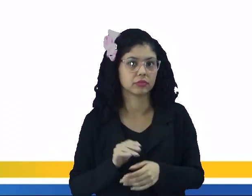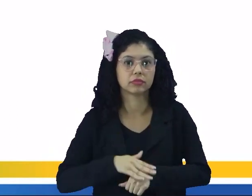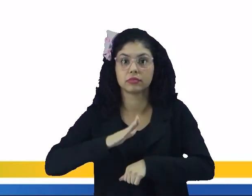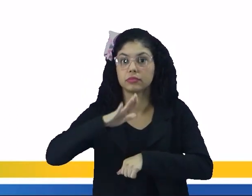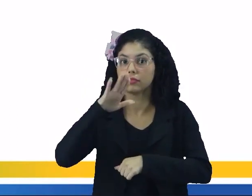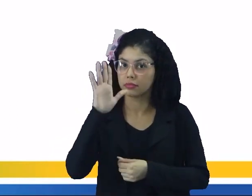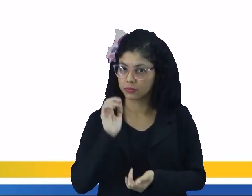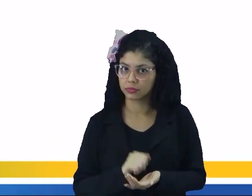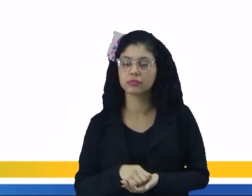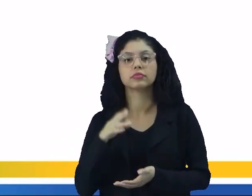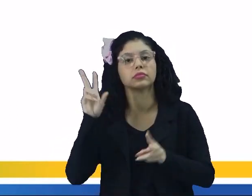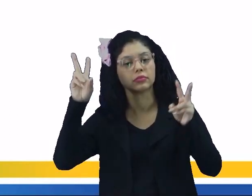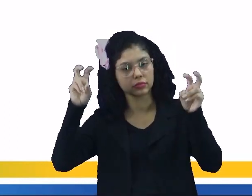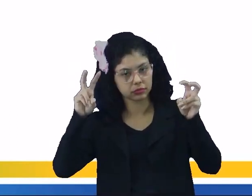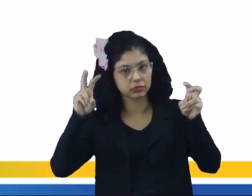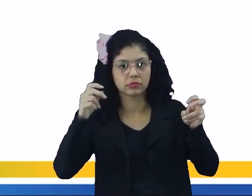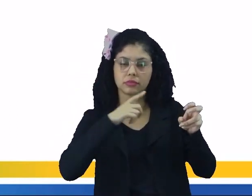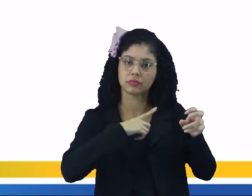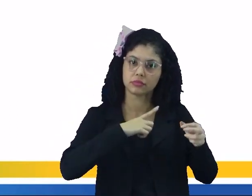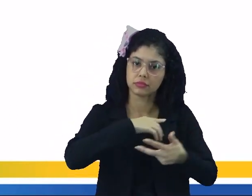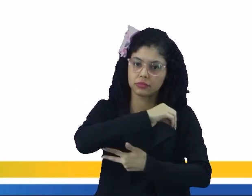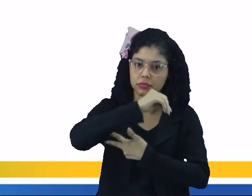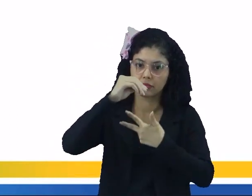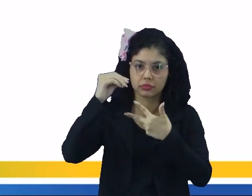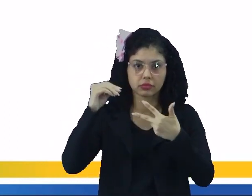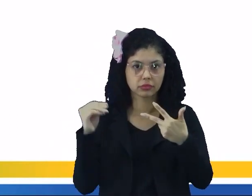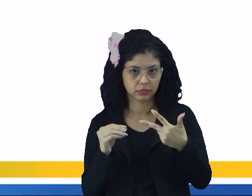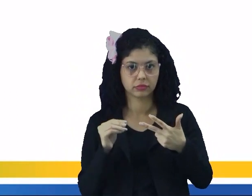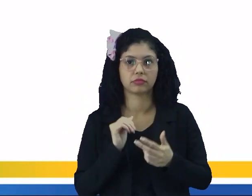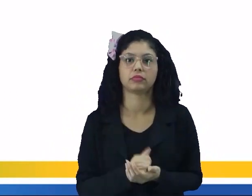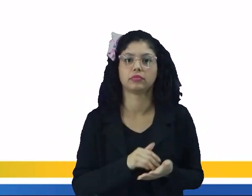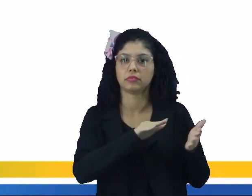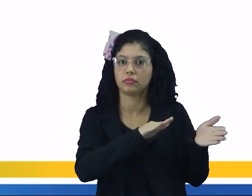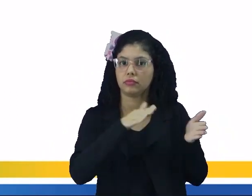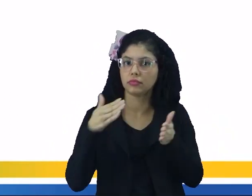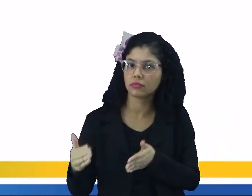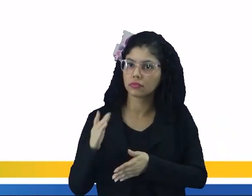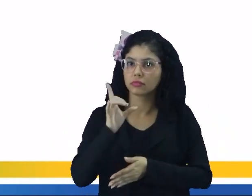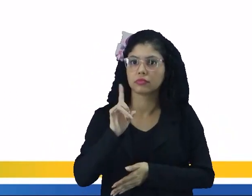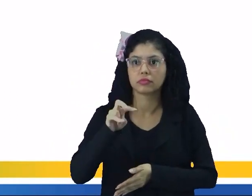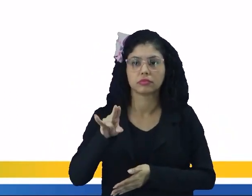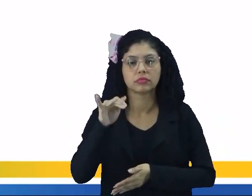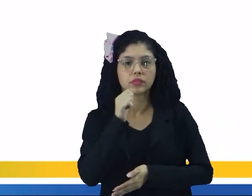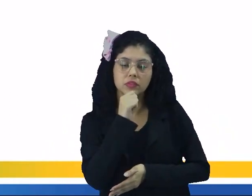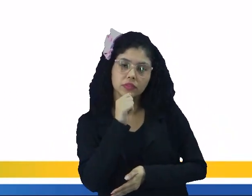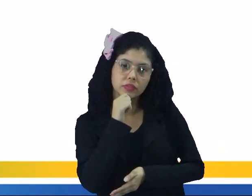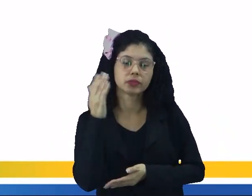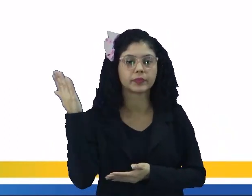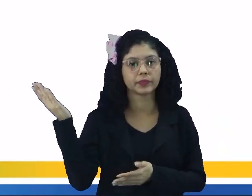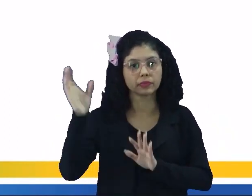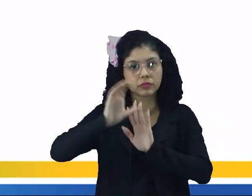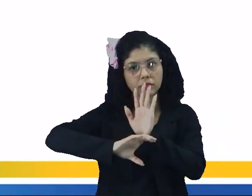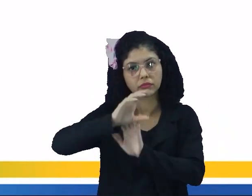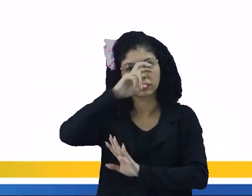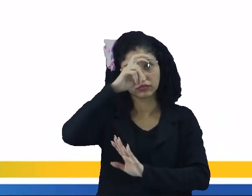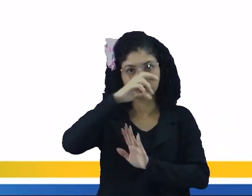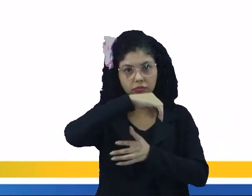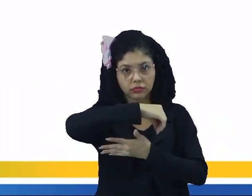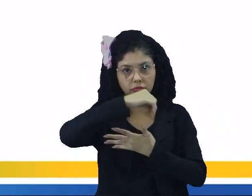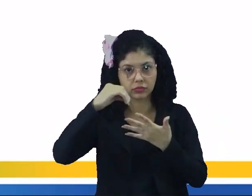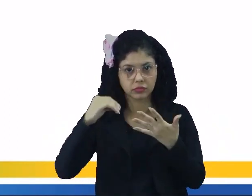conteúdos mais abordados no tema do Enem, a parte da dinâmica. Então, esses conteúdos aqui, esses